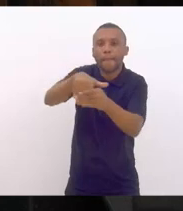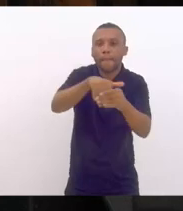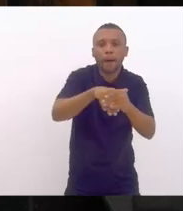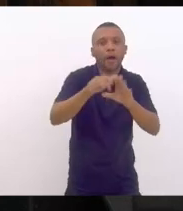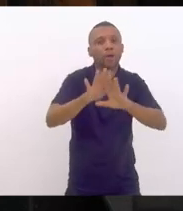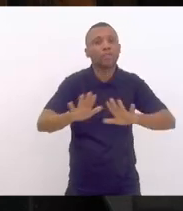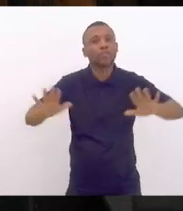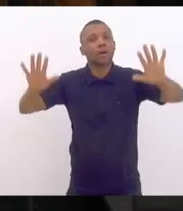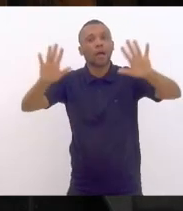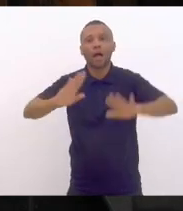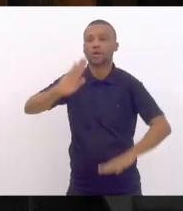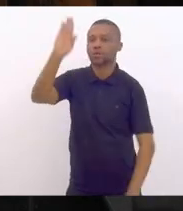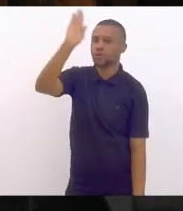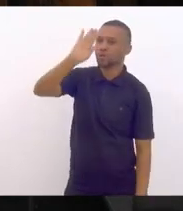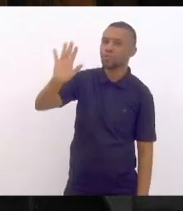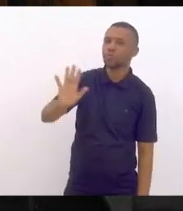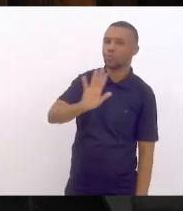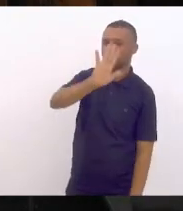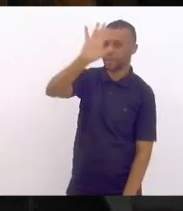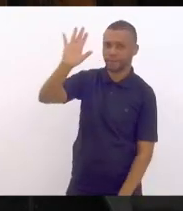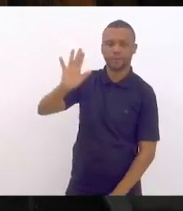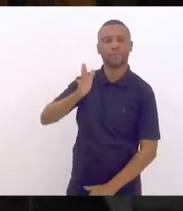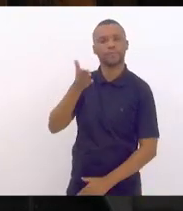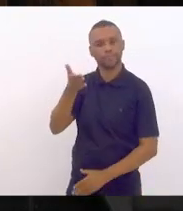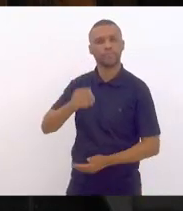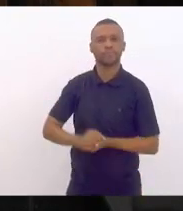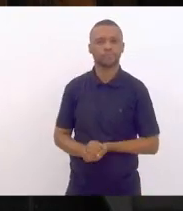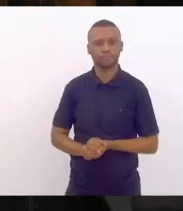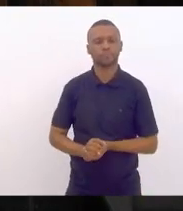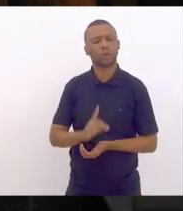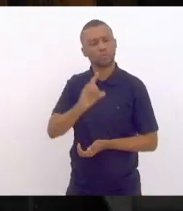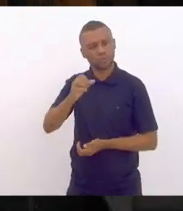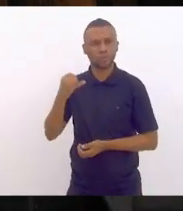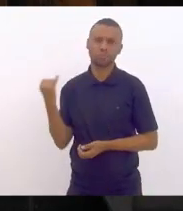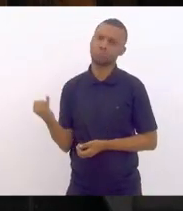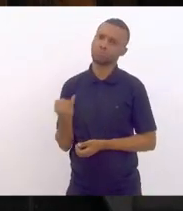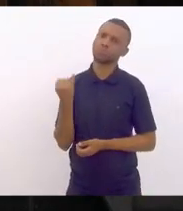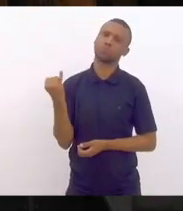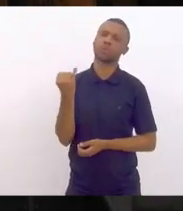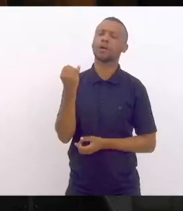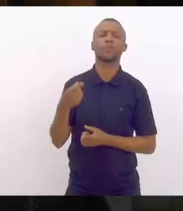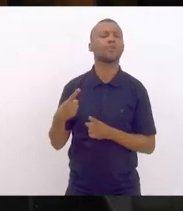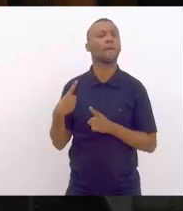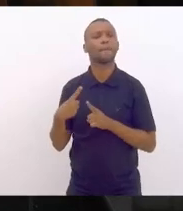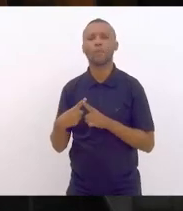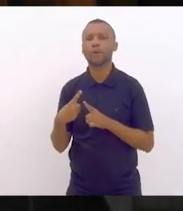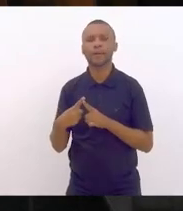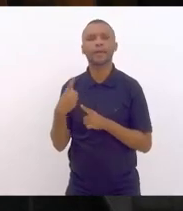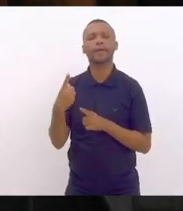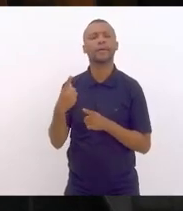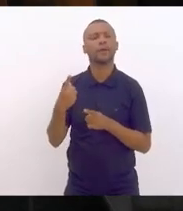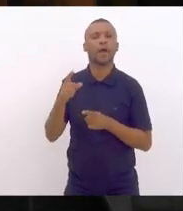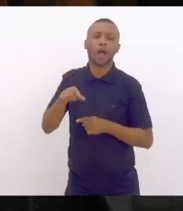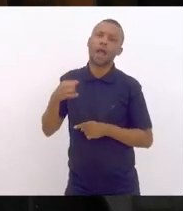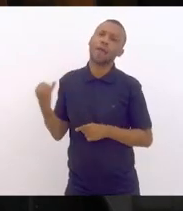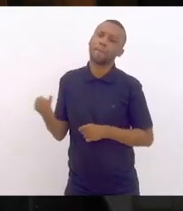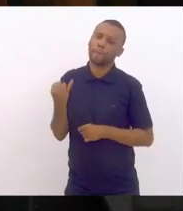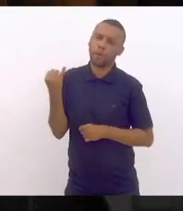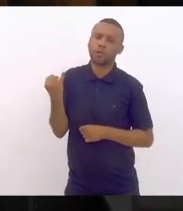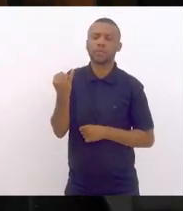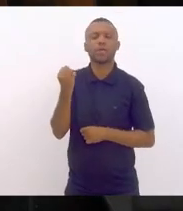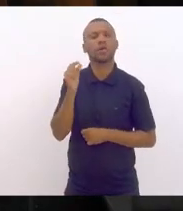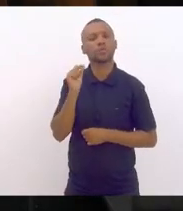nosso país dia bastante importante porque se faz necessário